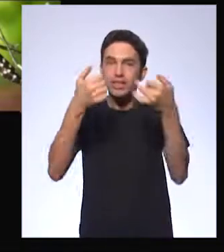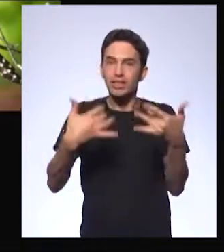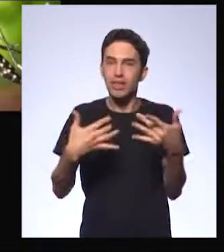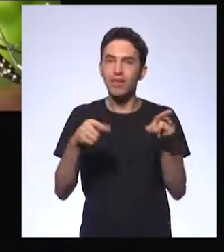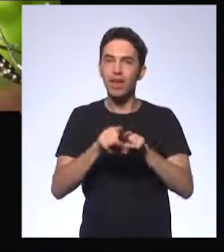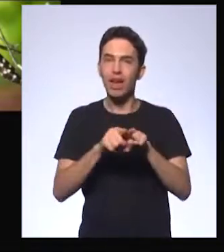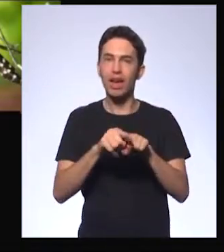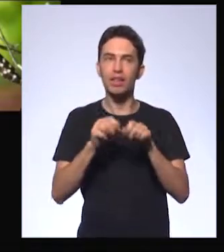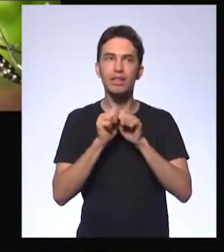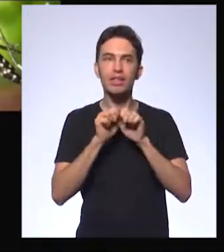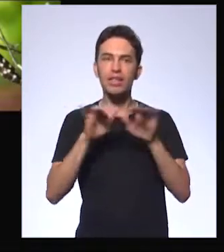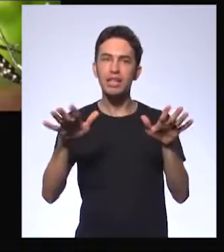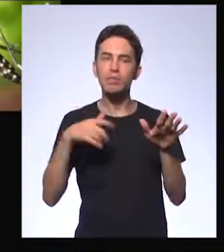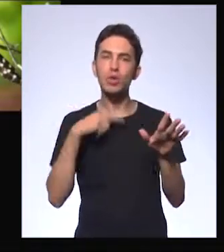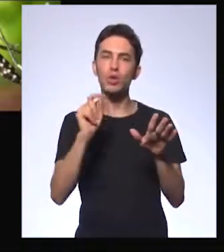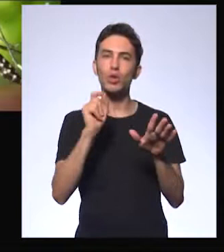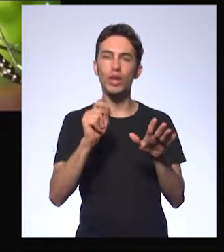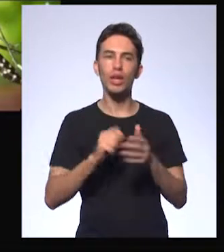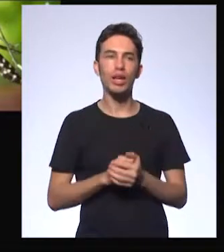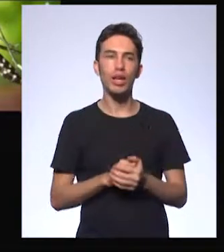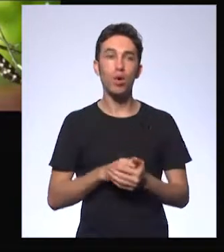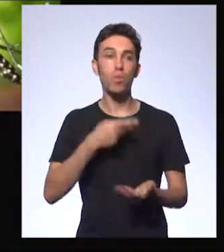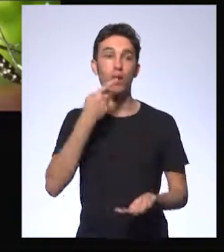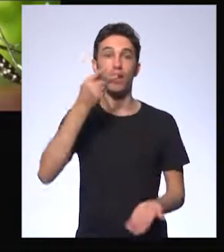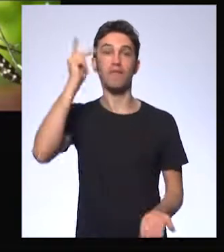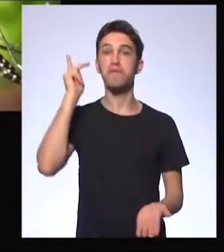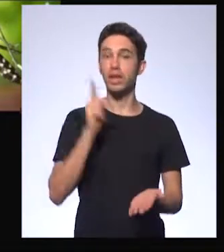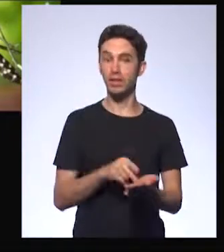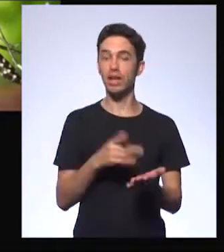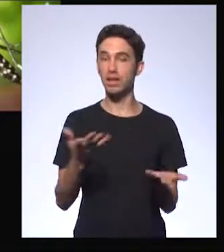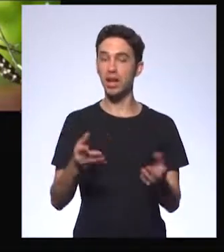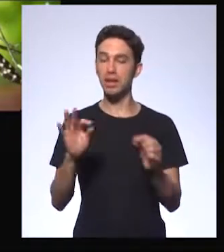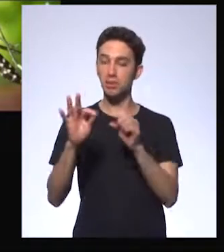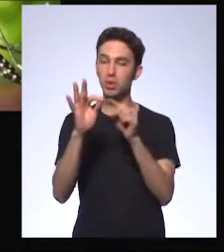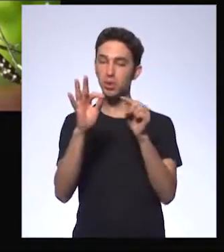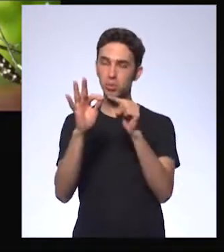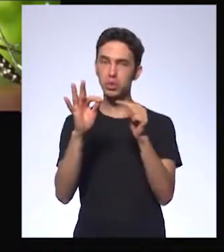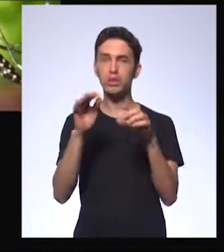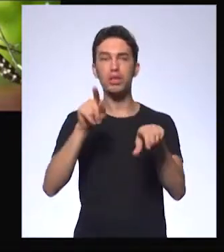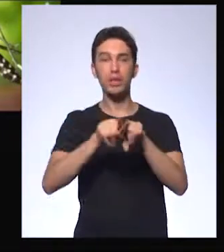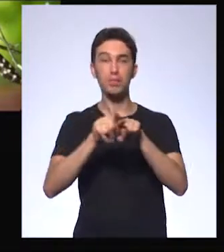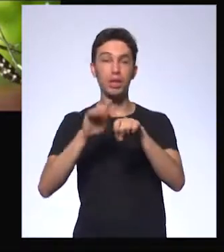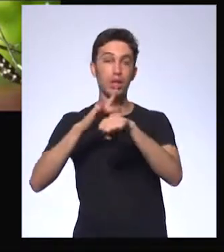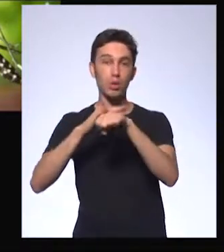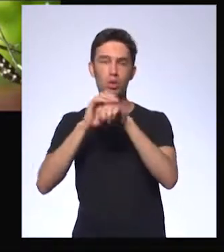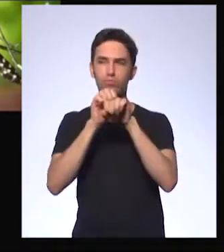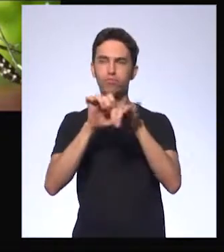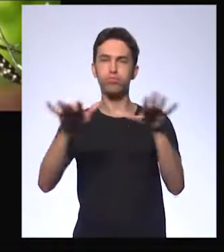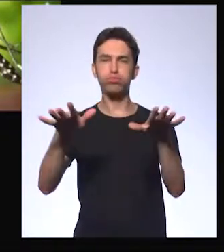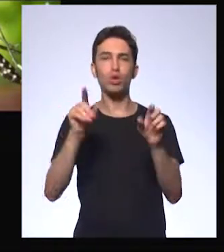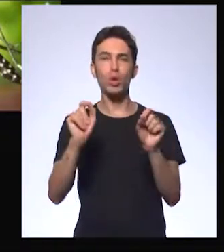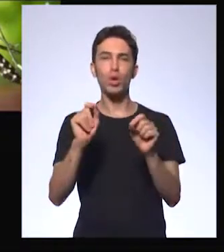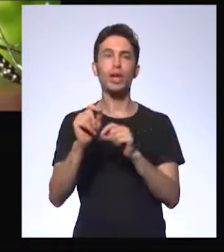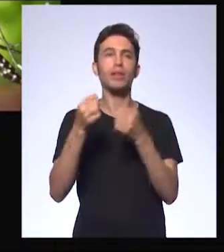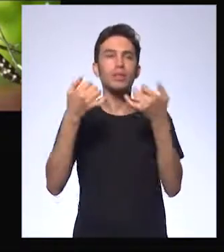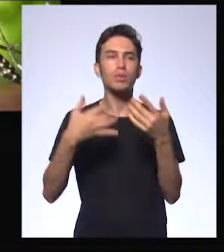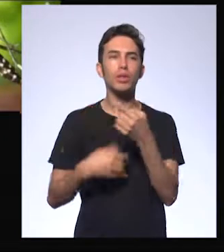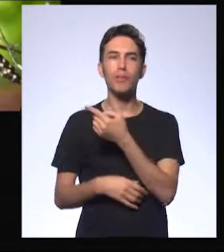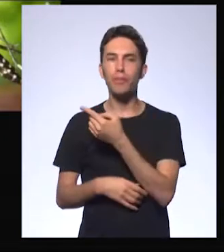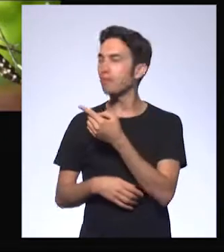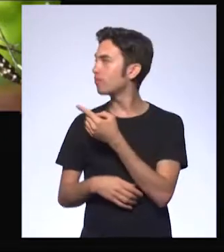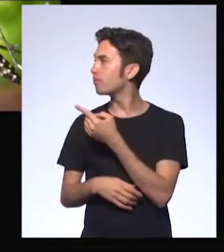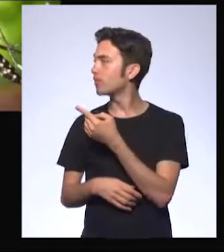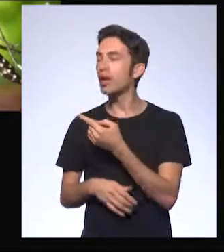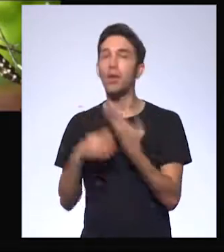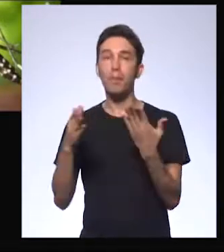nos transmite uma outra verdade a respeito do mosquito e da doença que ele transmite. Está escrito o seguinte: para